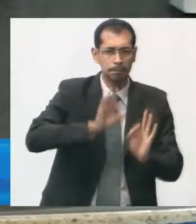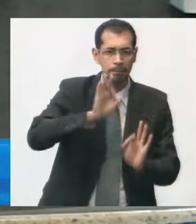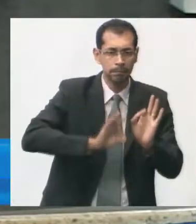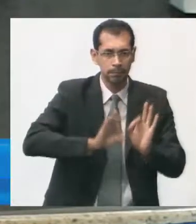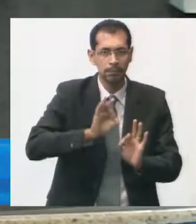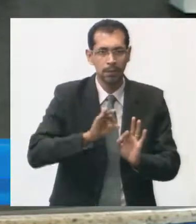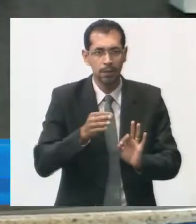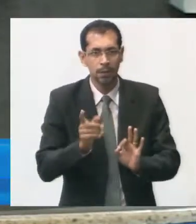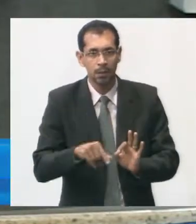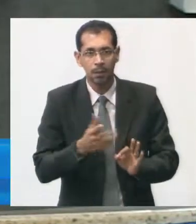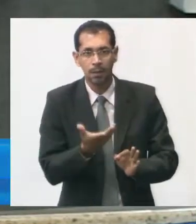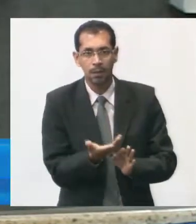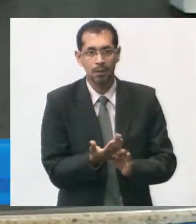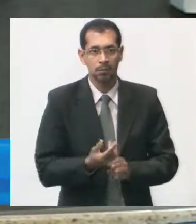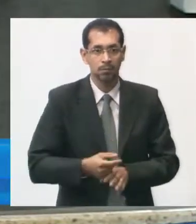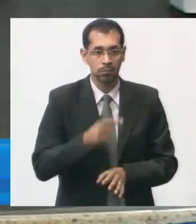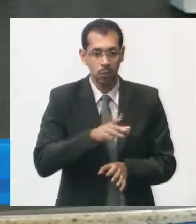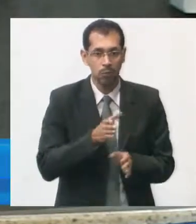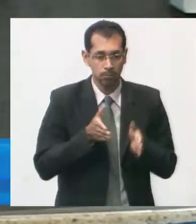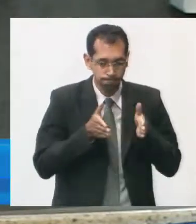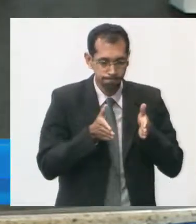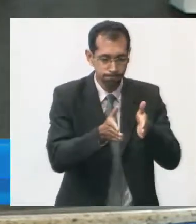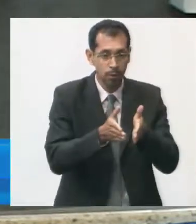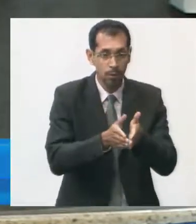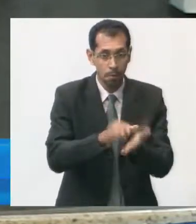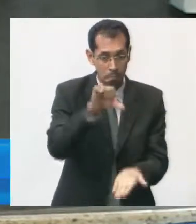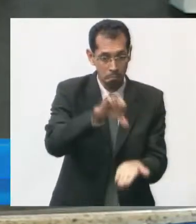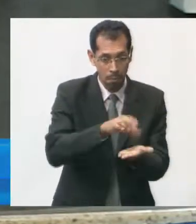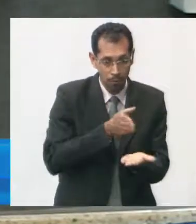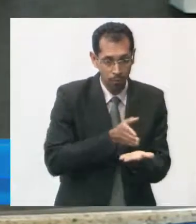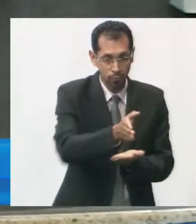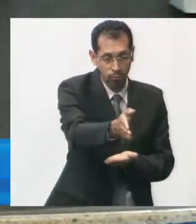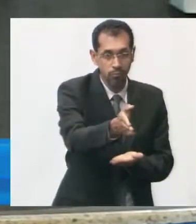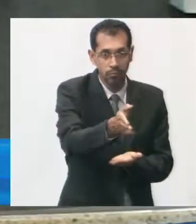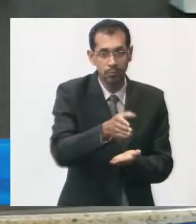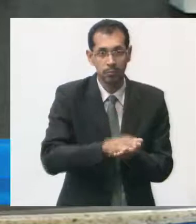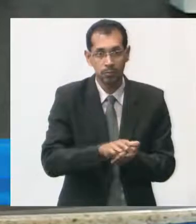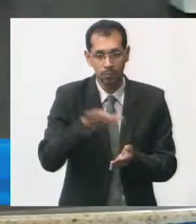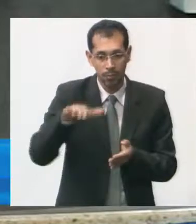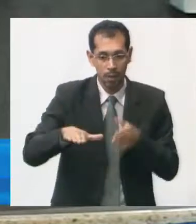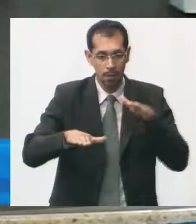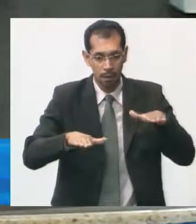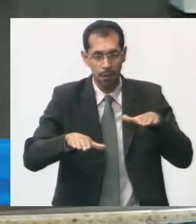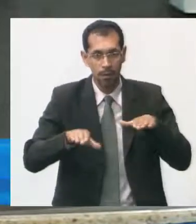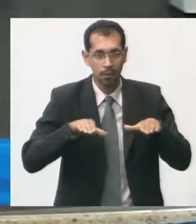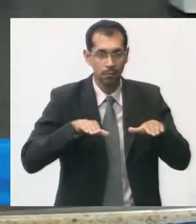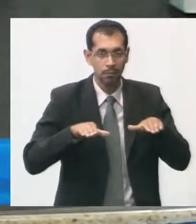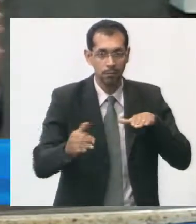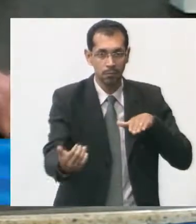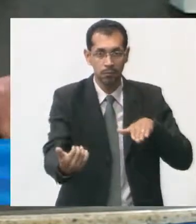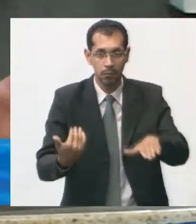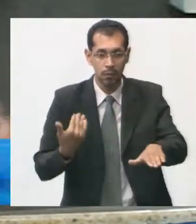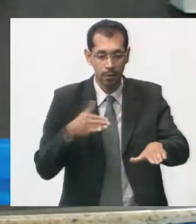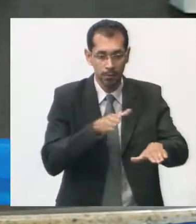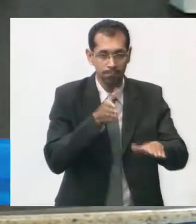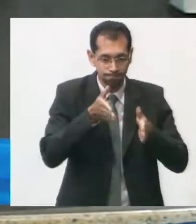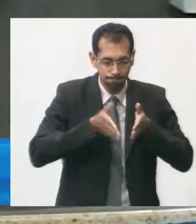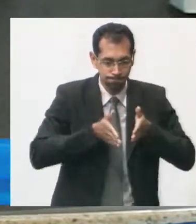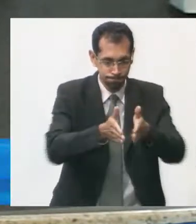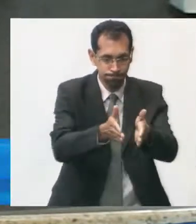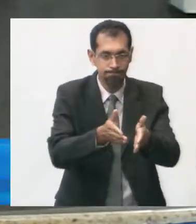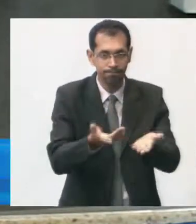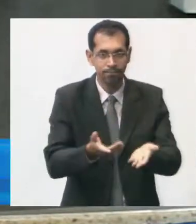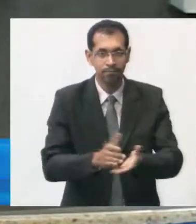da Avenida Vitória no canteiro central, na Avenida Rio Branco, no trecho Santa Lúcia no canteiro central, na Praia do Canto,